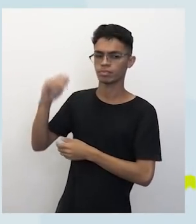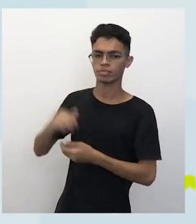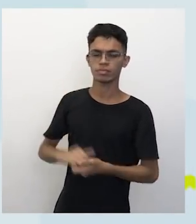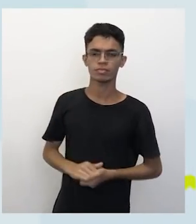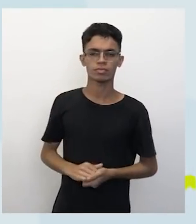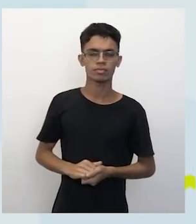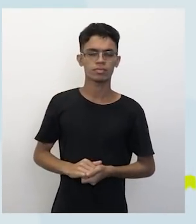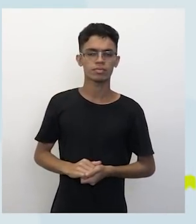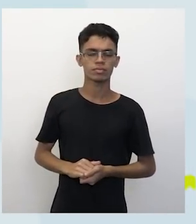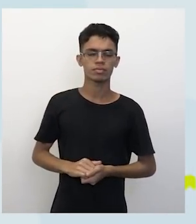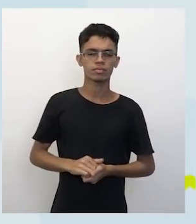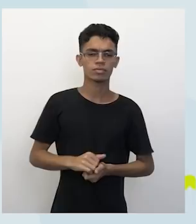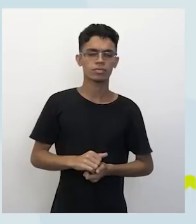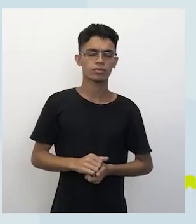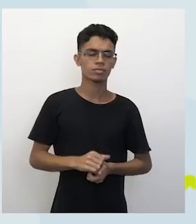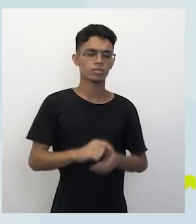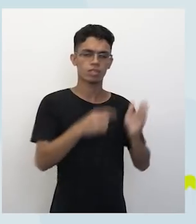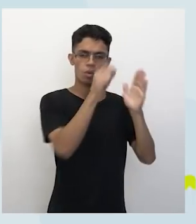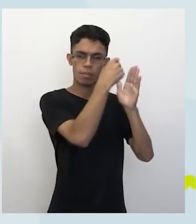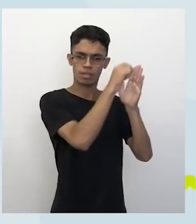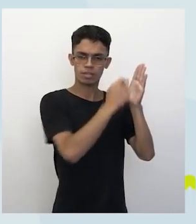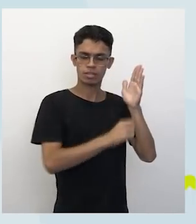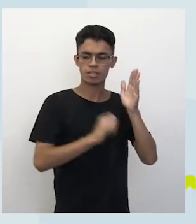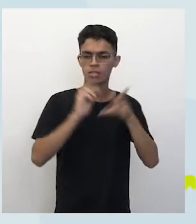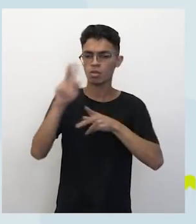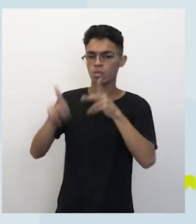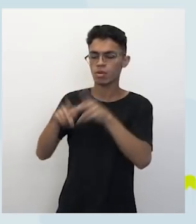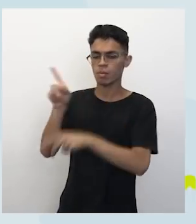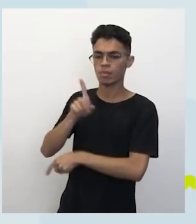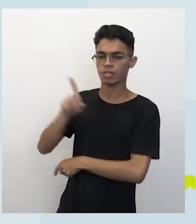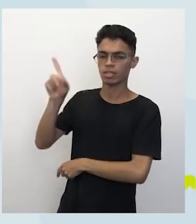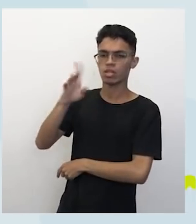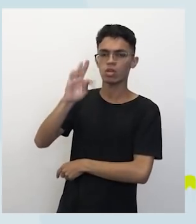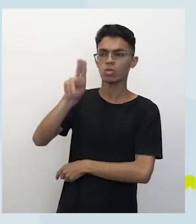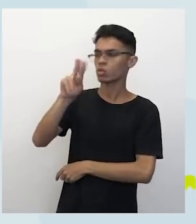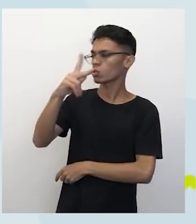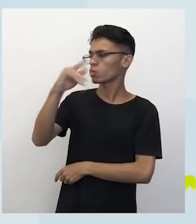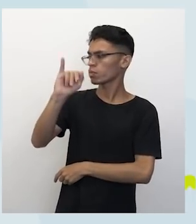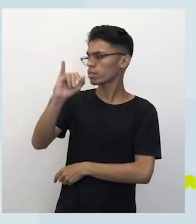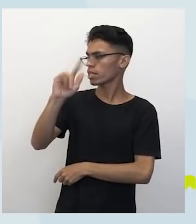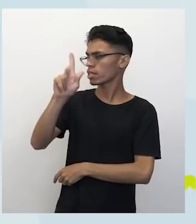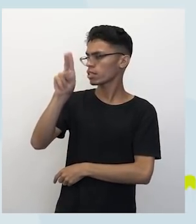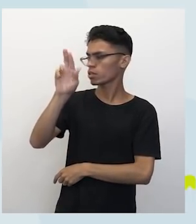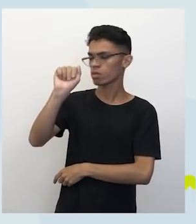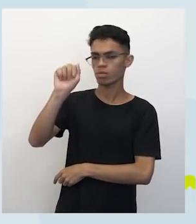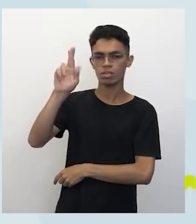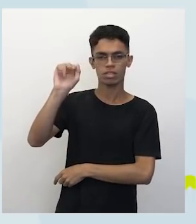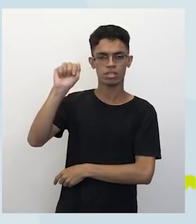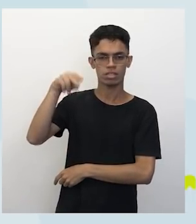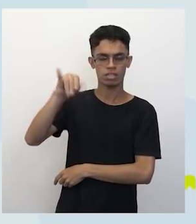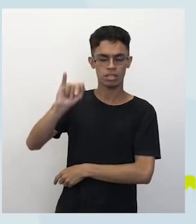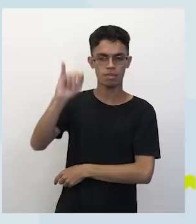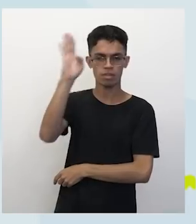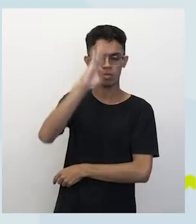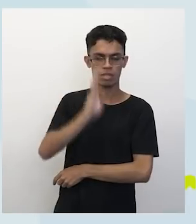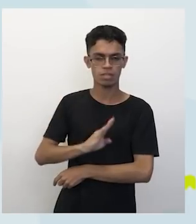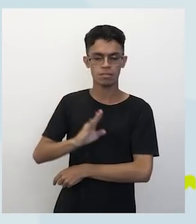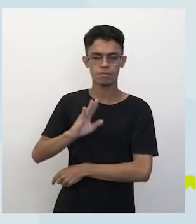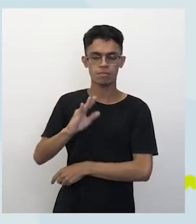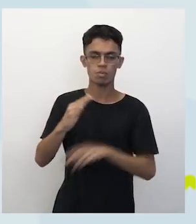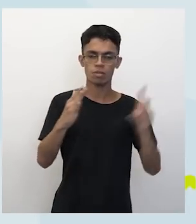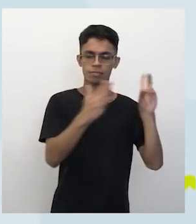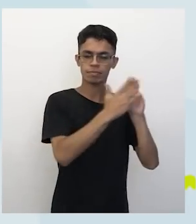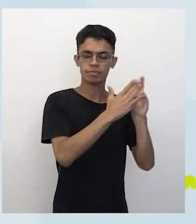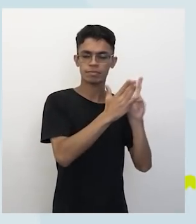Esse estilo de marcação aqui foi feito pelos povos Tupi-Guarani, os indígenas aqui do Brasil. Então, eles marcavam assim, ó,